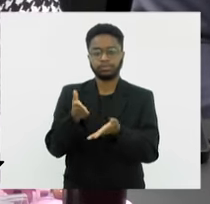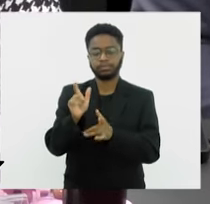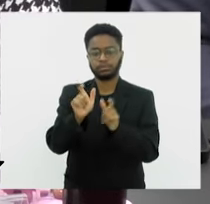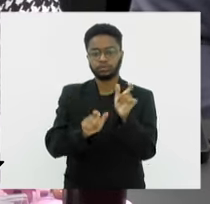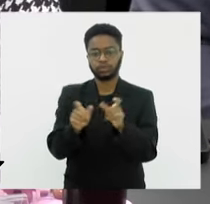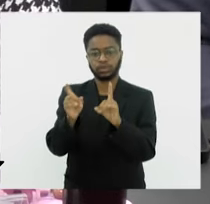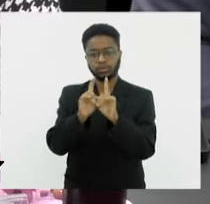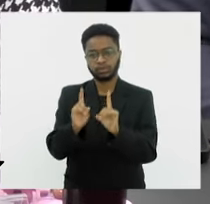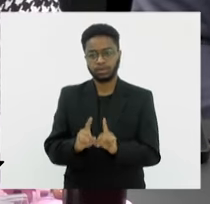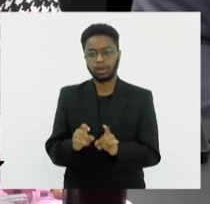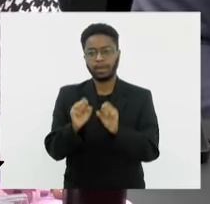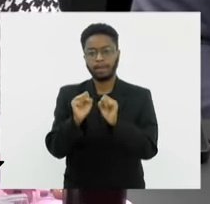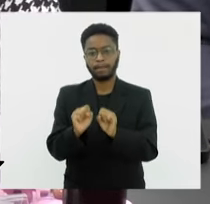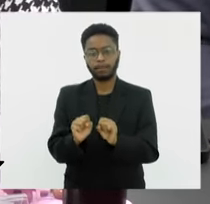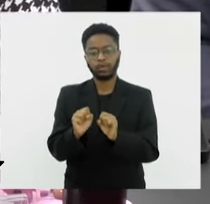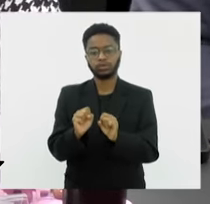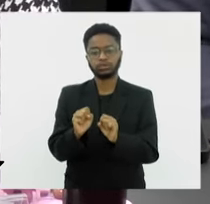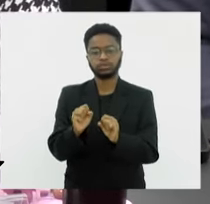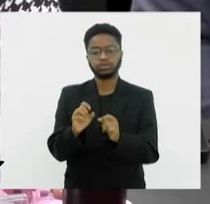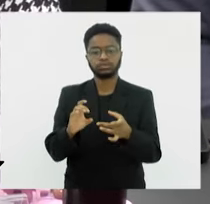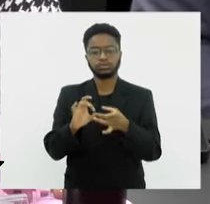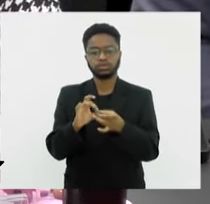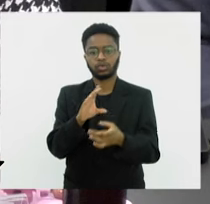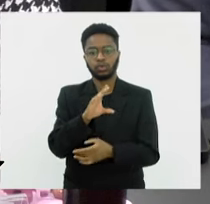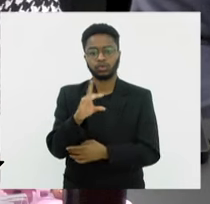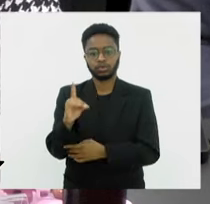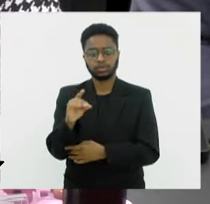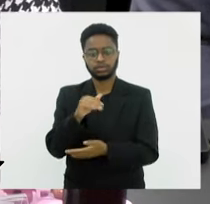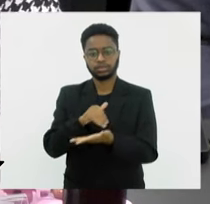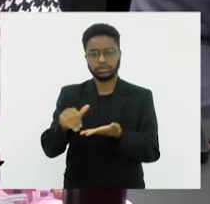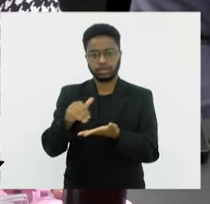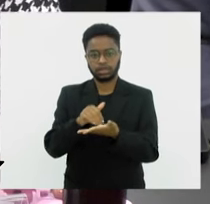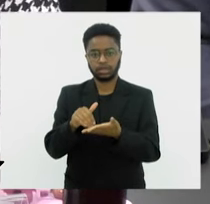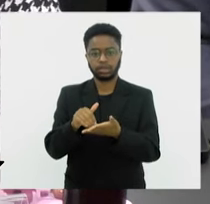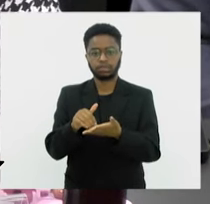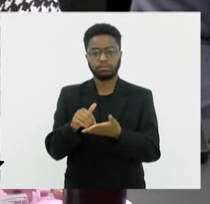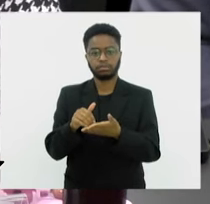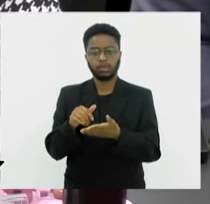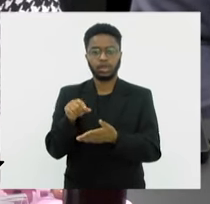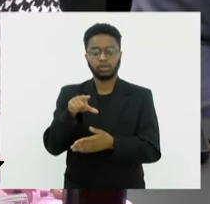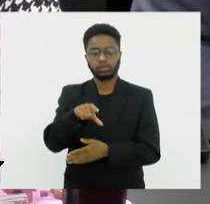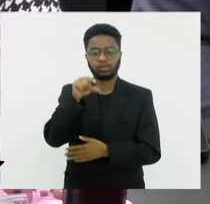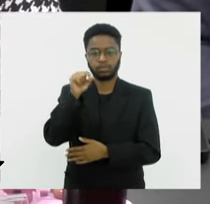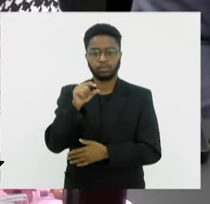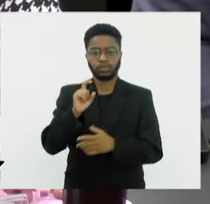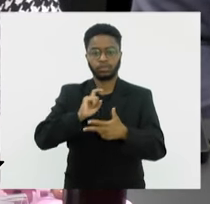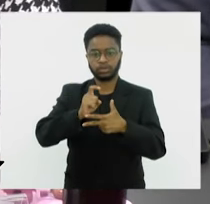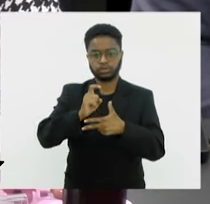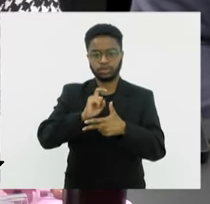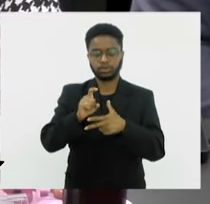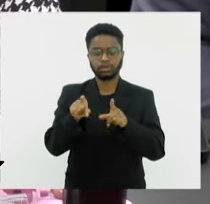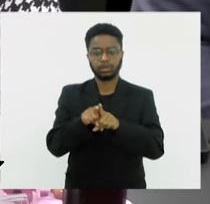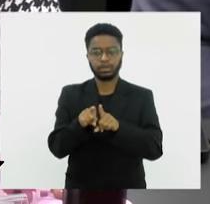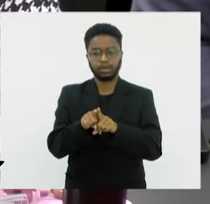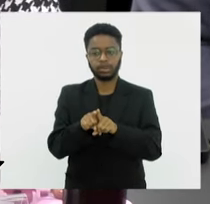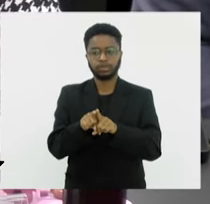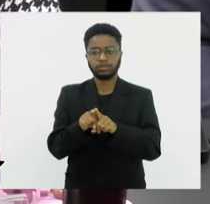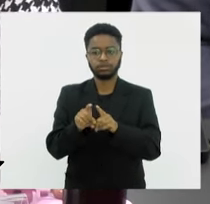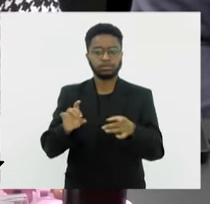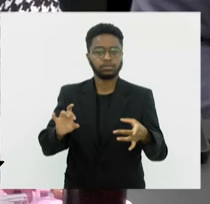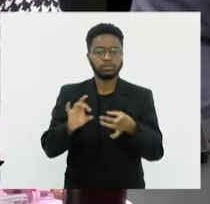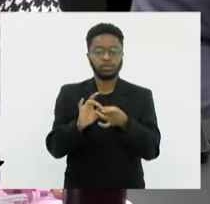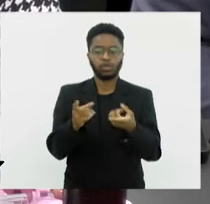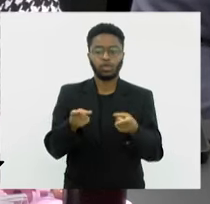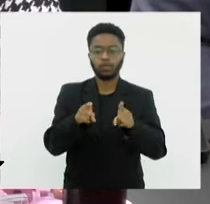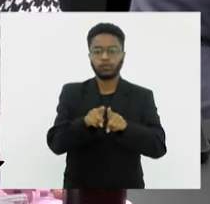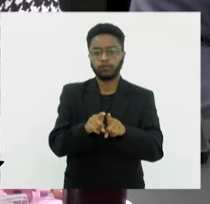deficiência poderá ser coordenado por secretarias a critério do Poder Executivo, sendo autorizada a celebração por tais entes de